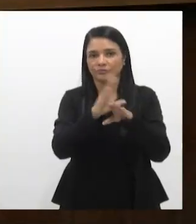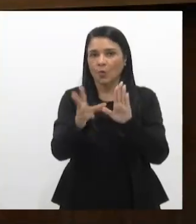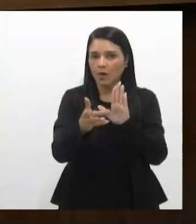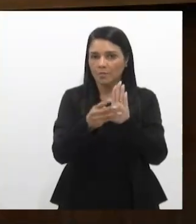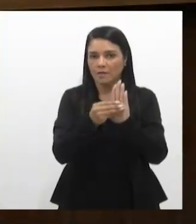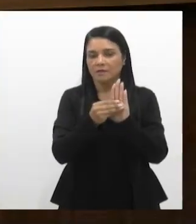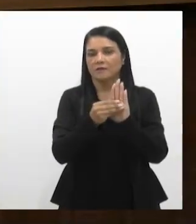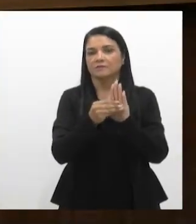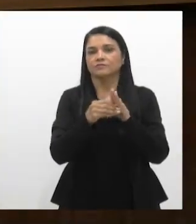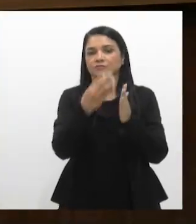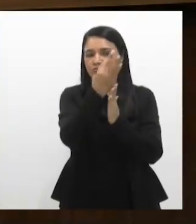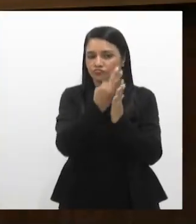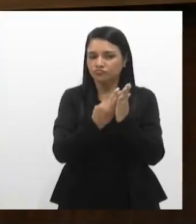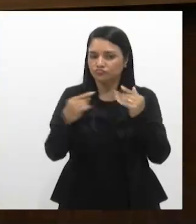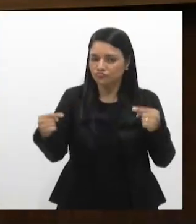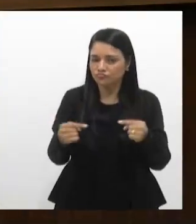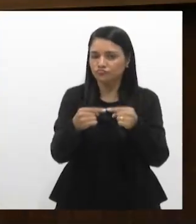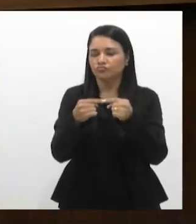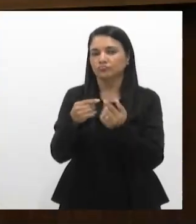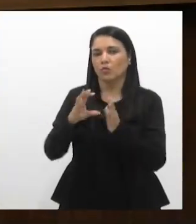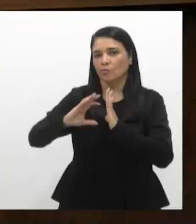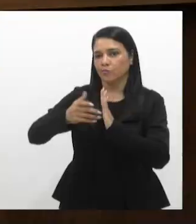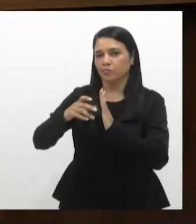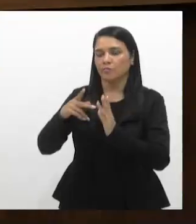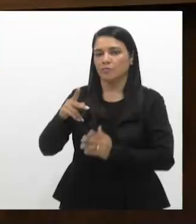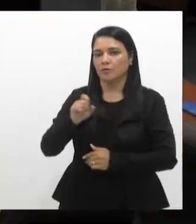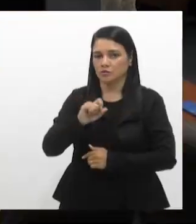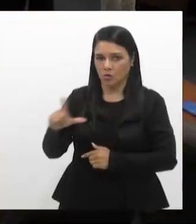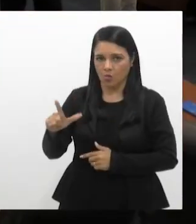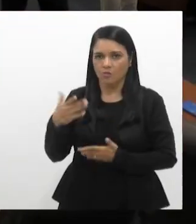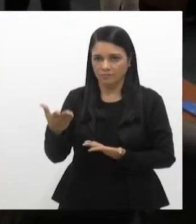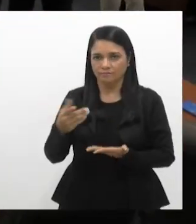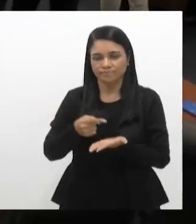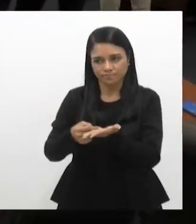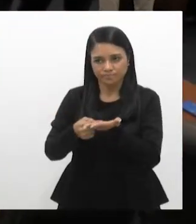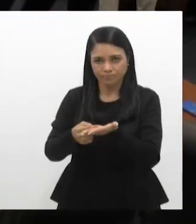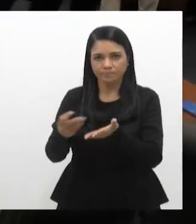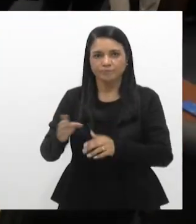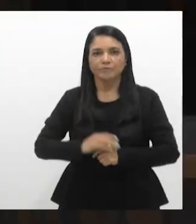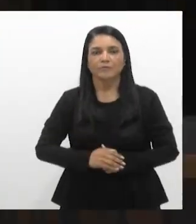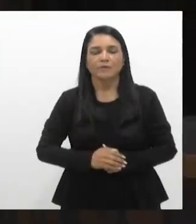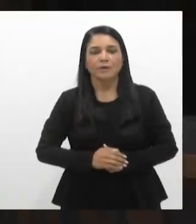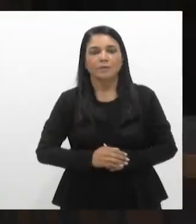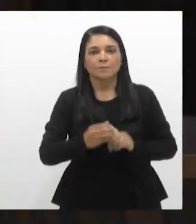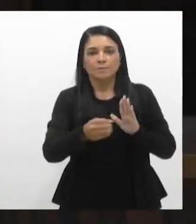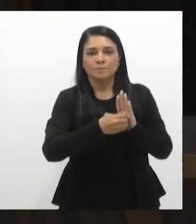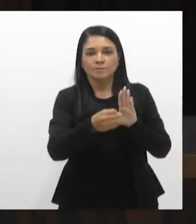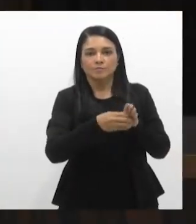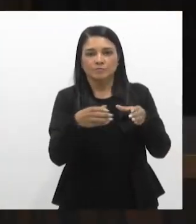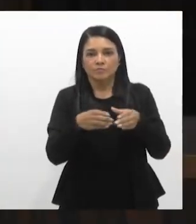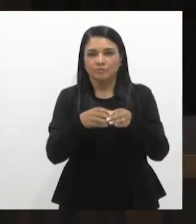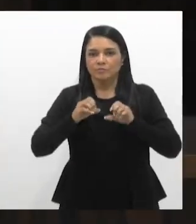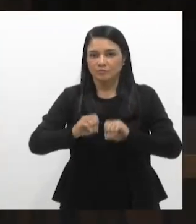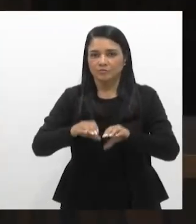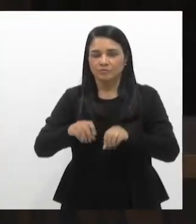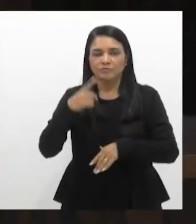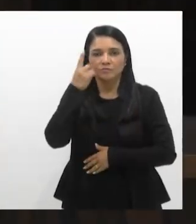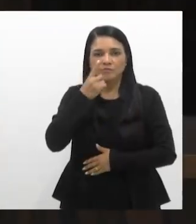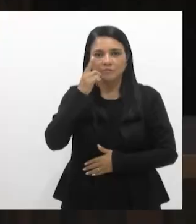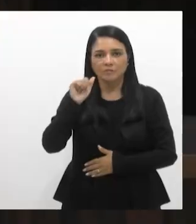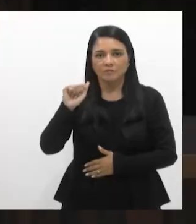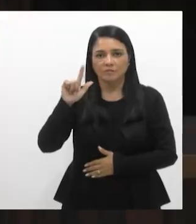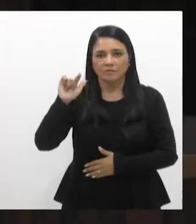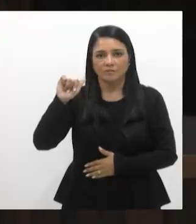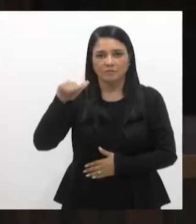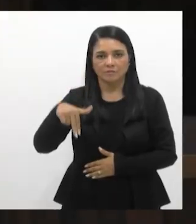texto final com base nesse acordo feito com a bancada do PSOL. Obrigado, presidente. Fechado. Para aparecer pela Comissão de Educação, deputado Alan